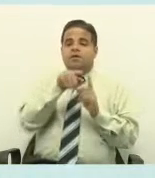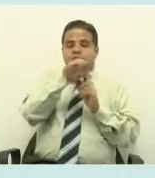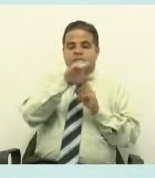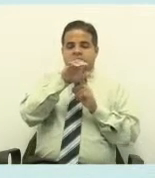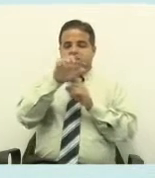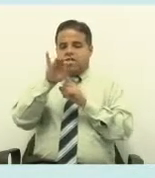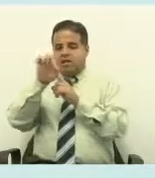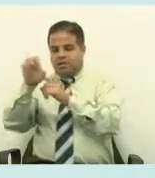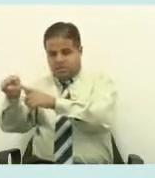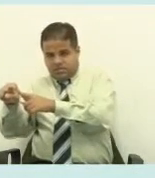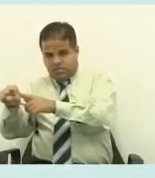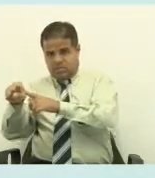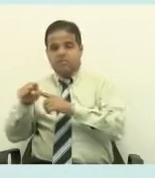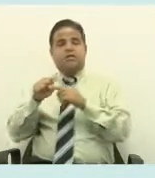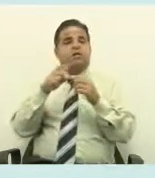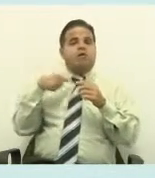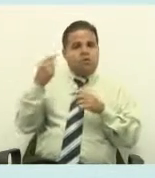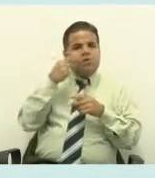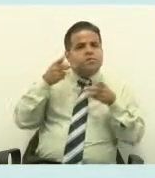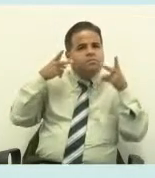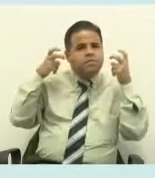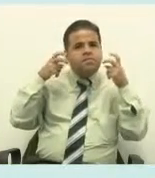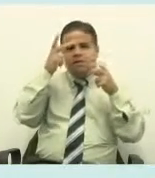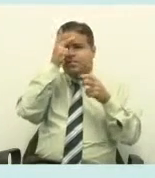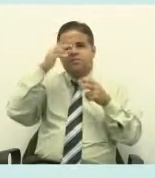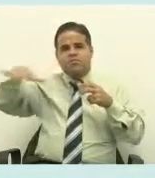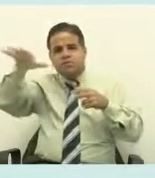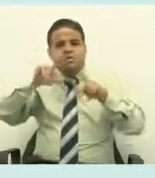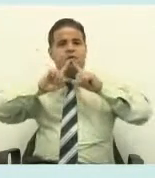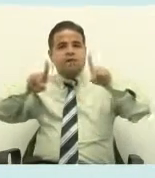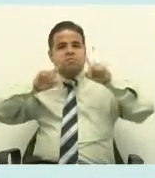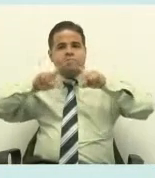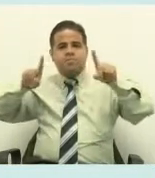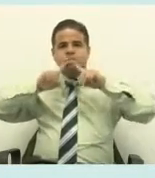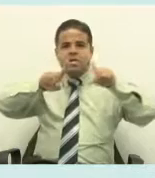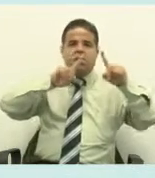CIETS. A gente nota muitas pessoas reclamando que